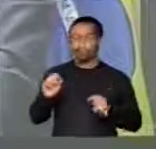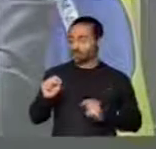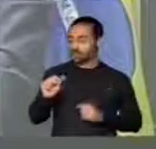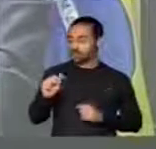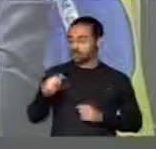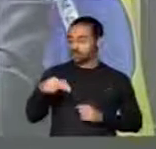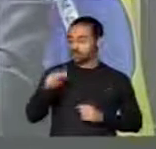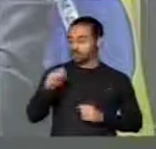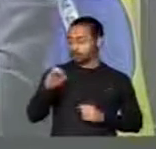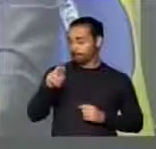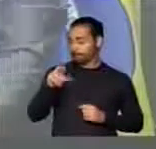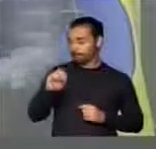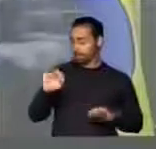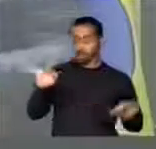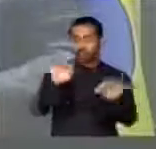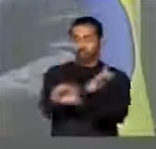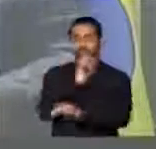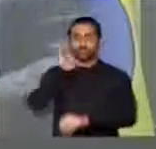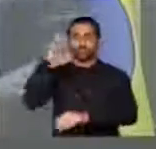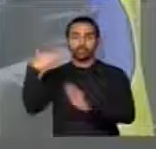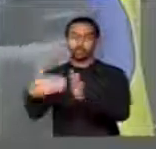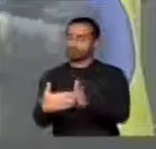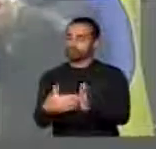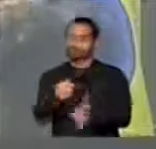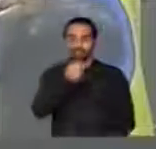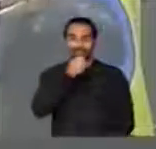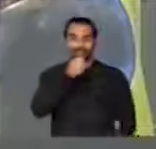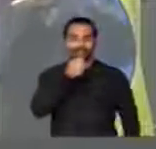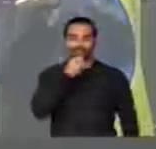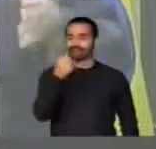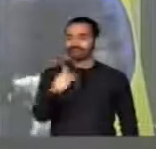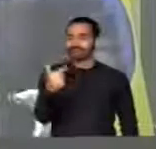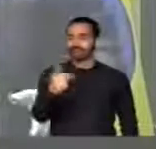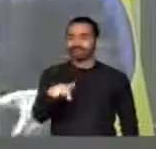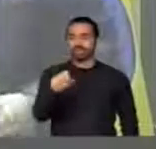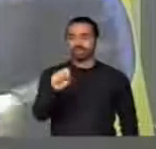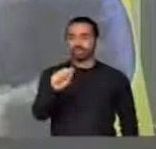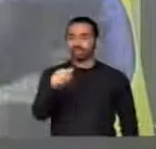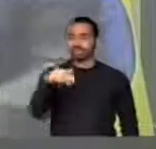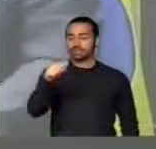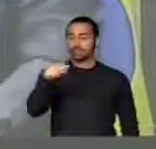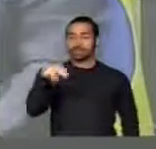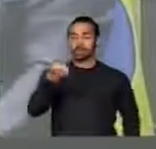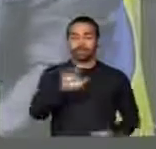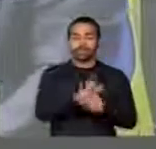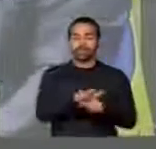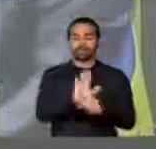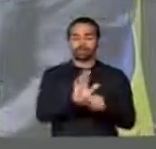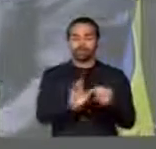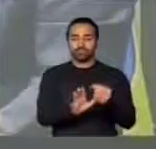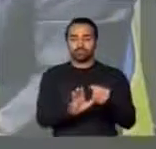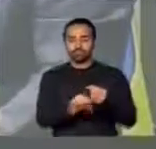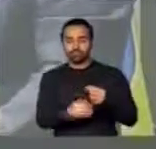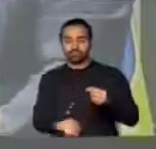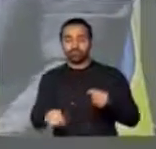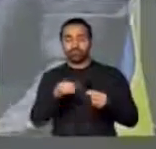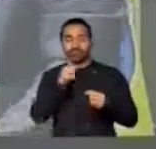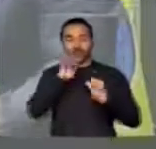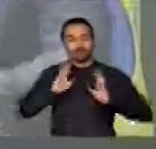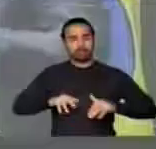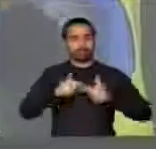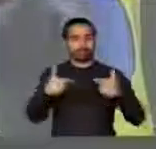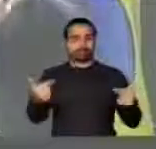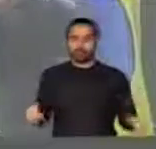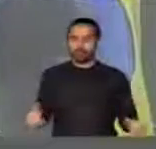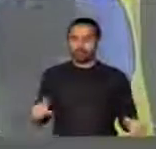saneamento. E se nós não temos, é porque nos centros de poder, aqui no